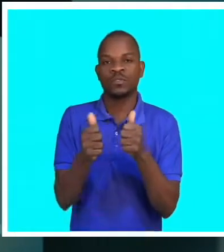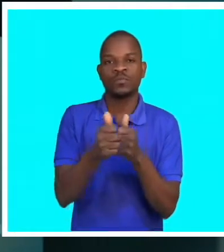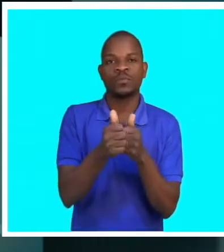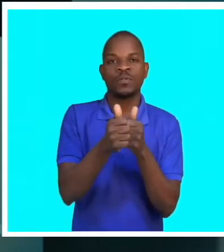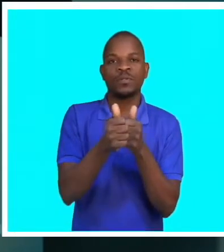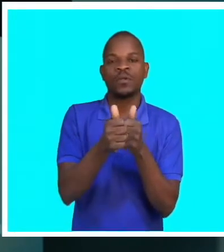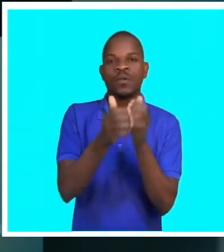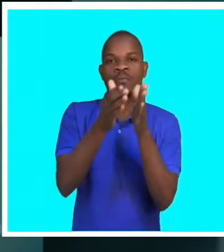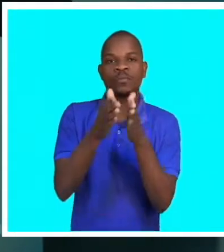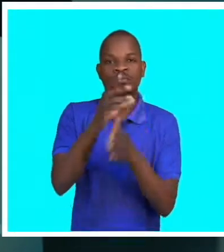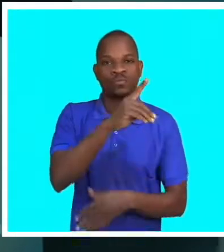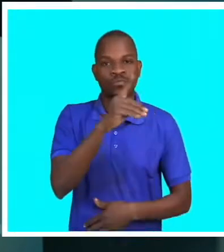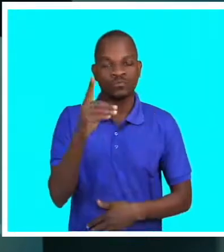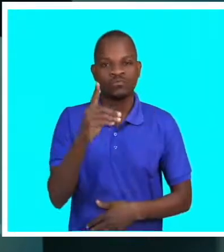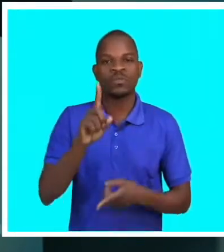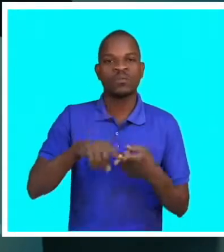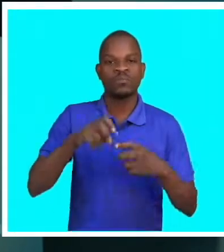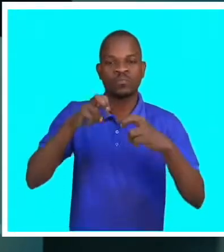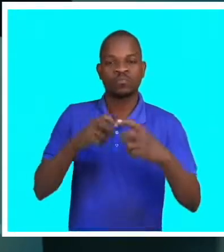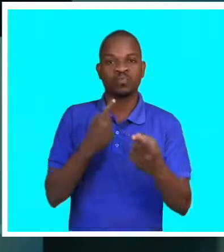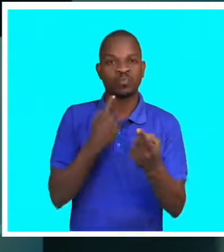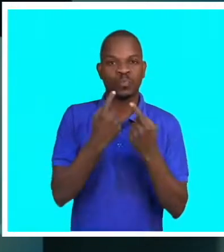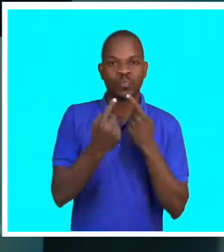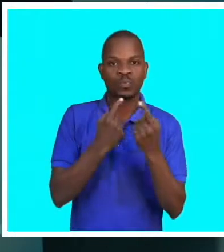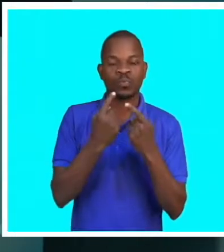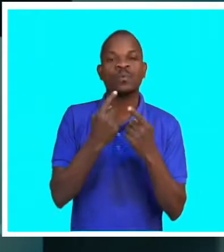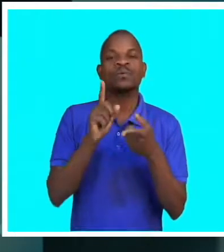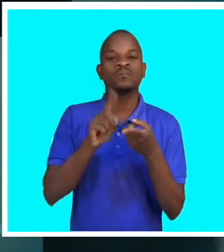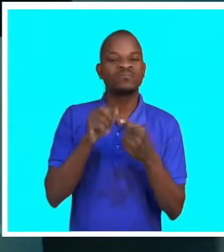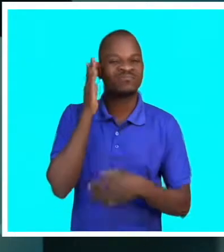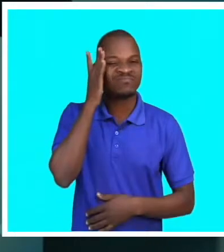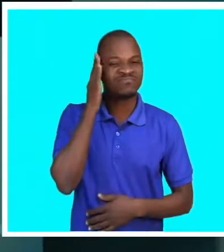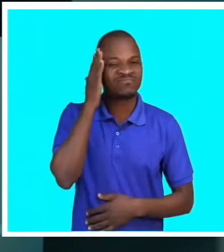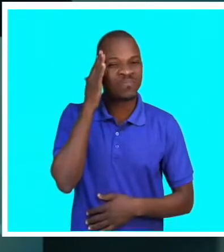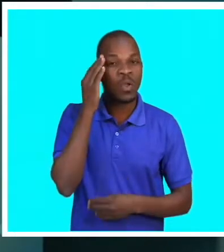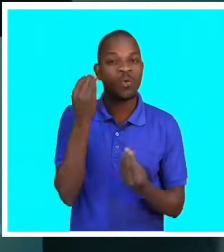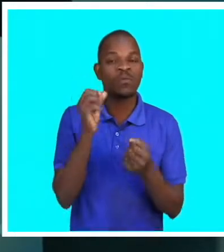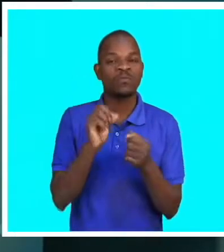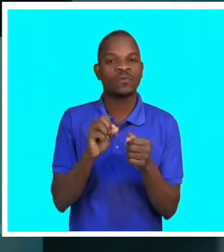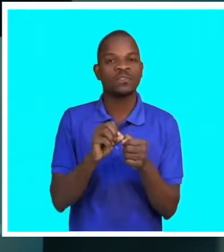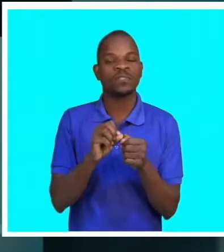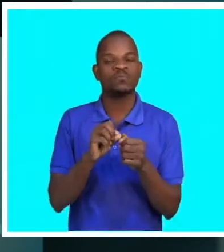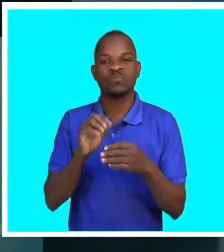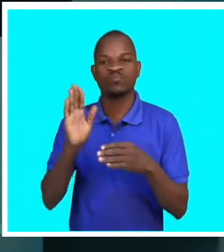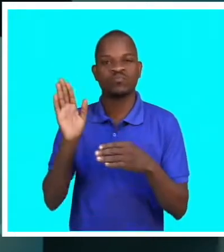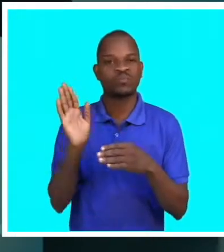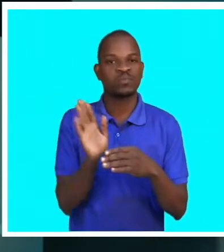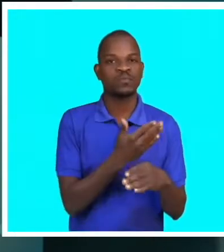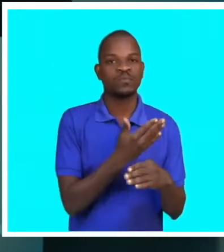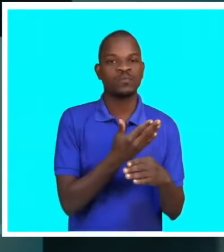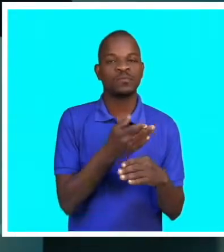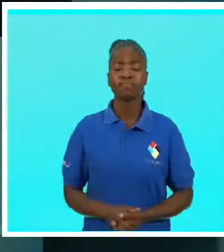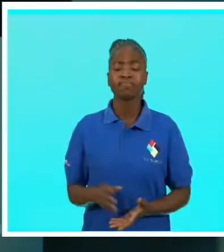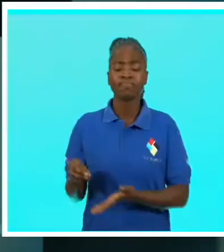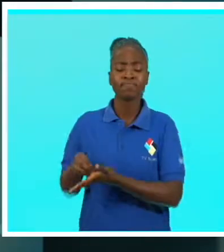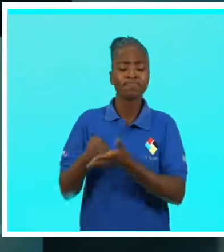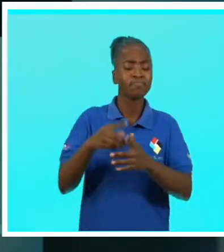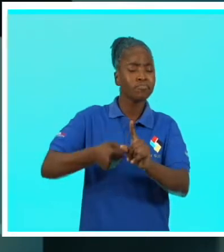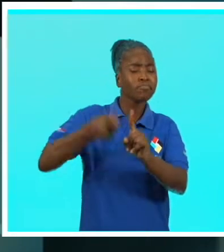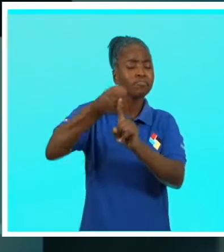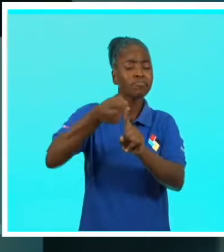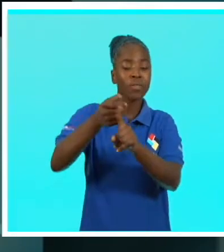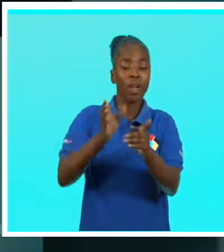deficiência. Aqui encontramos estes problemas, debatemos e começamos a visualizar formas de formatar.